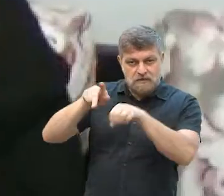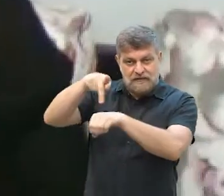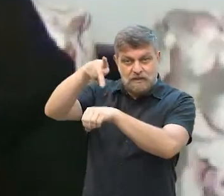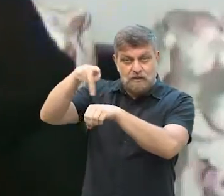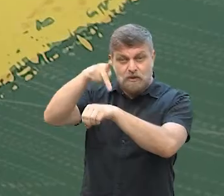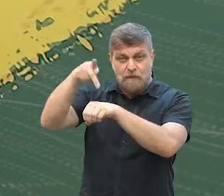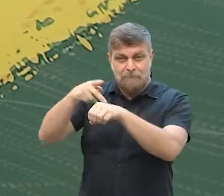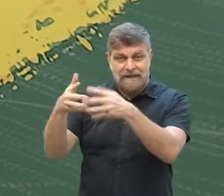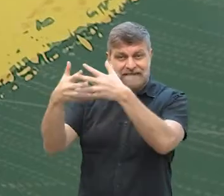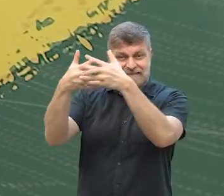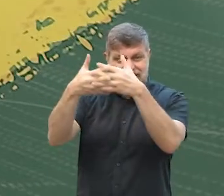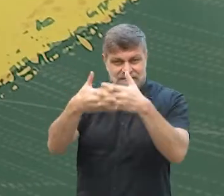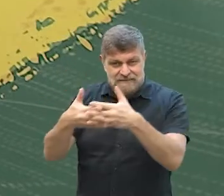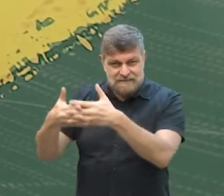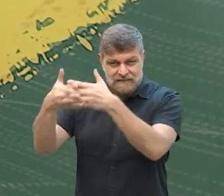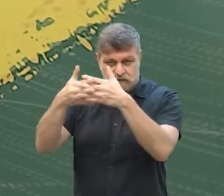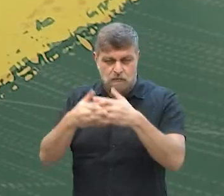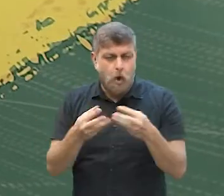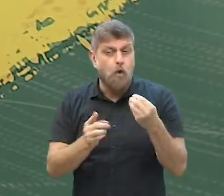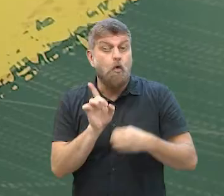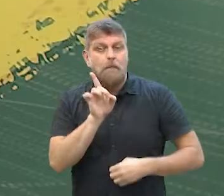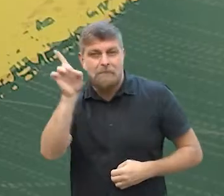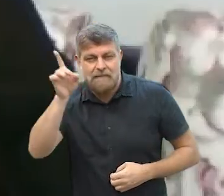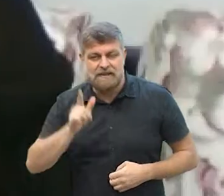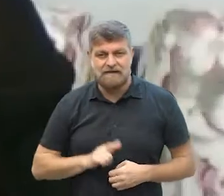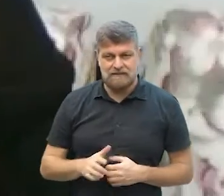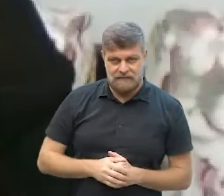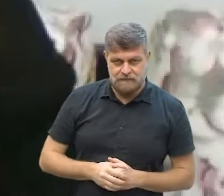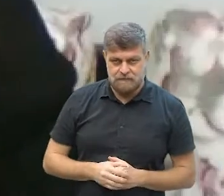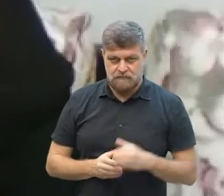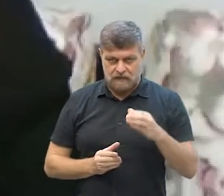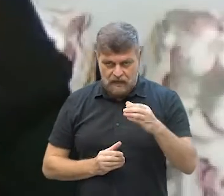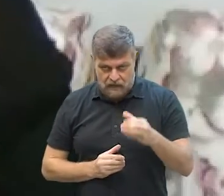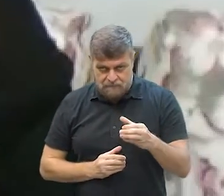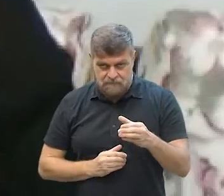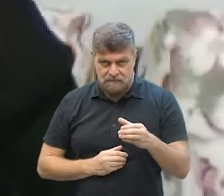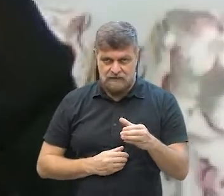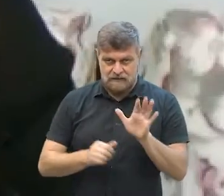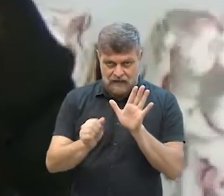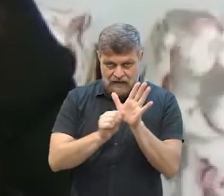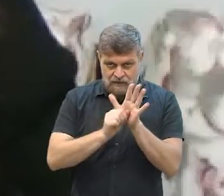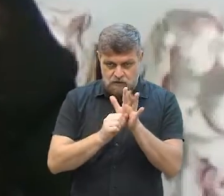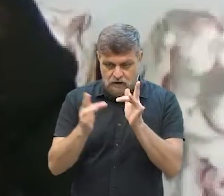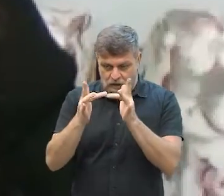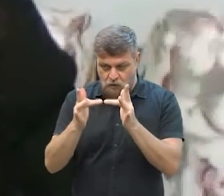Unidos, de um esmalte que altera a cor em contato com substâncias químicas.